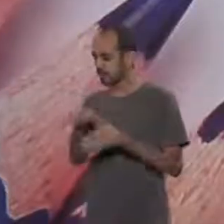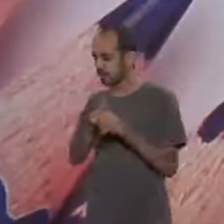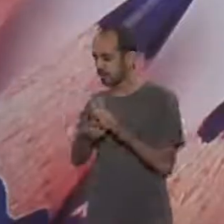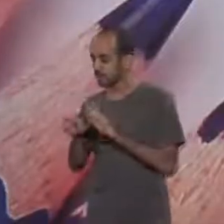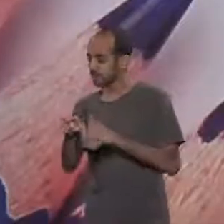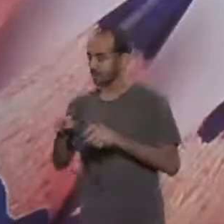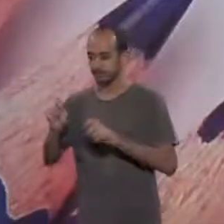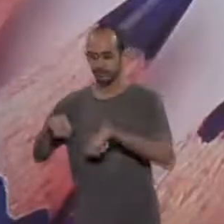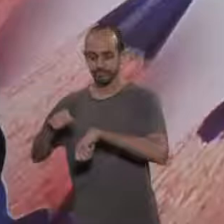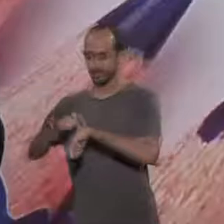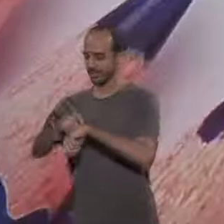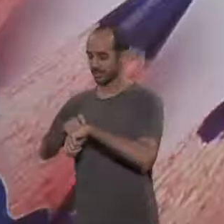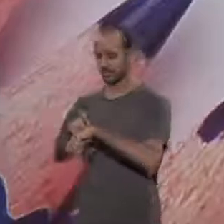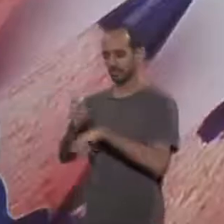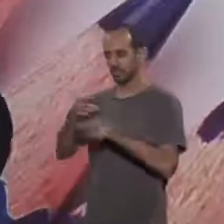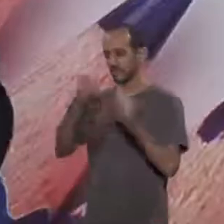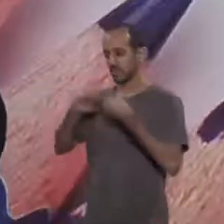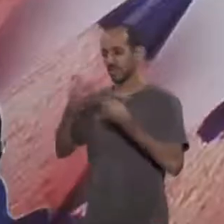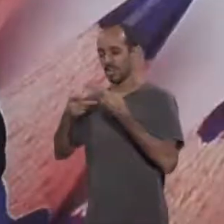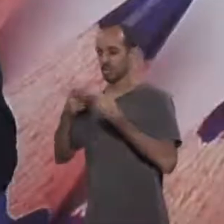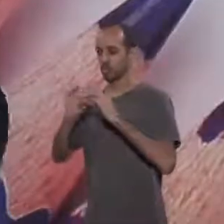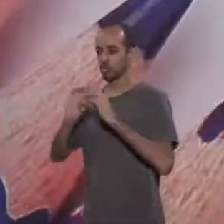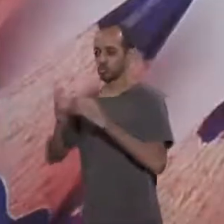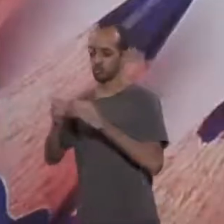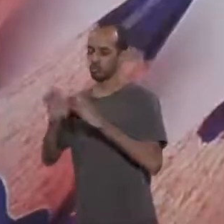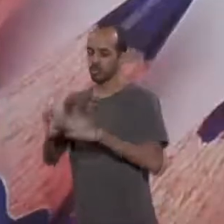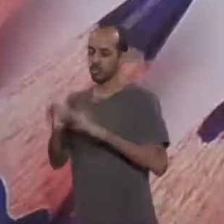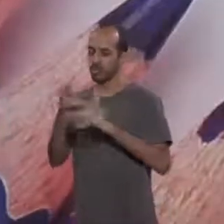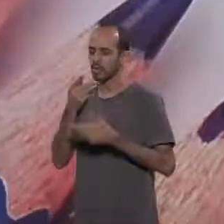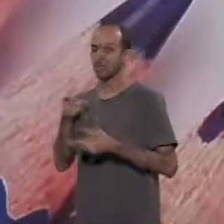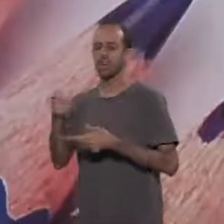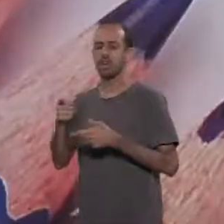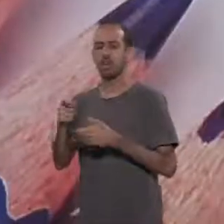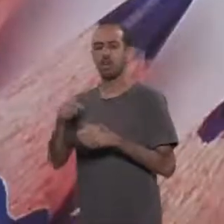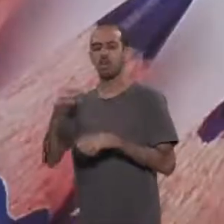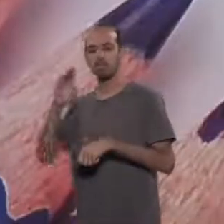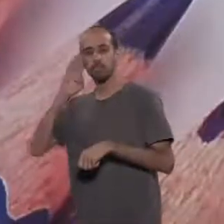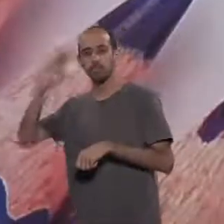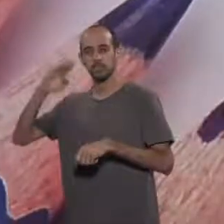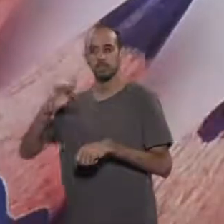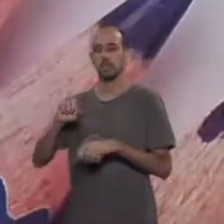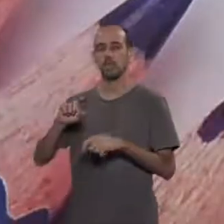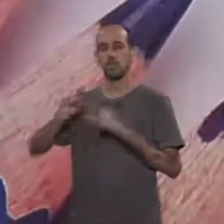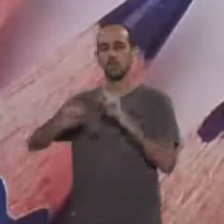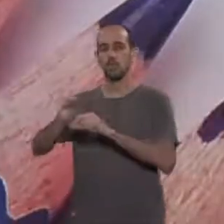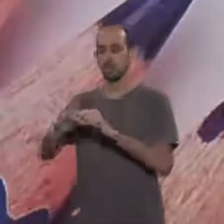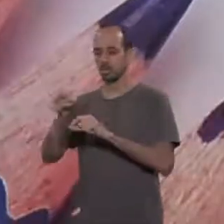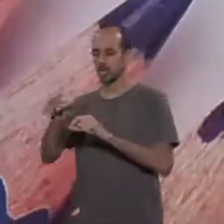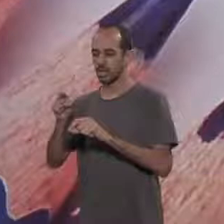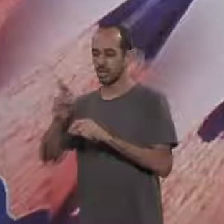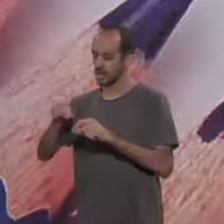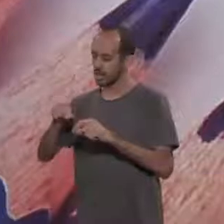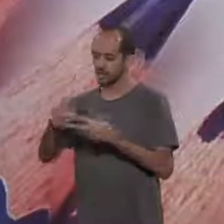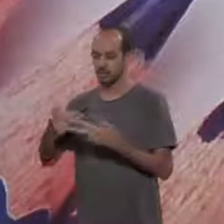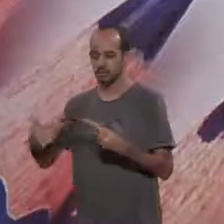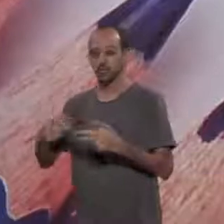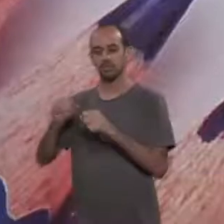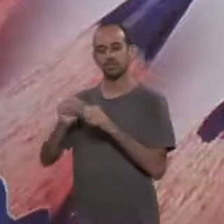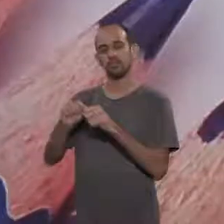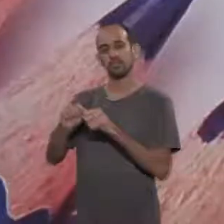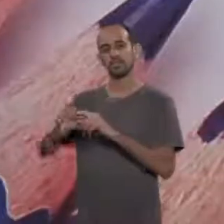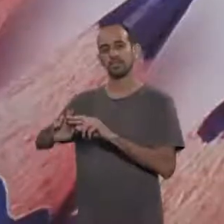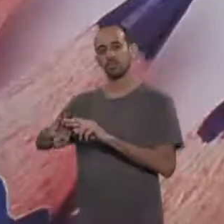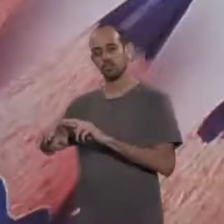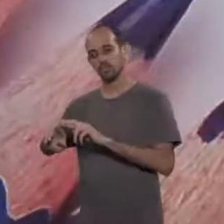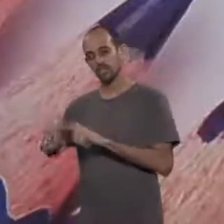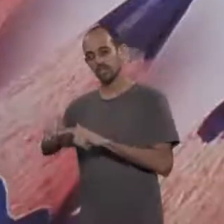não vai dar tempo de falar, porque inclusão é um assunto que a gente vai ficar aqui, mas eu quero tocar nesses principais pontos que fazem toda a diferença lá